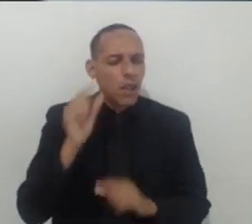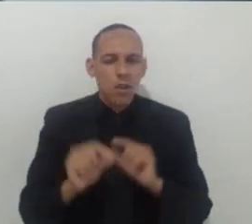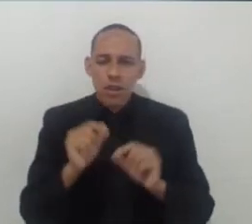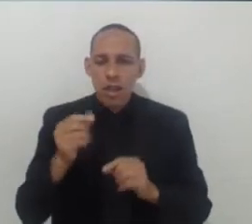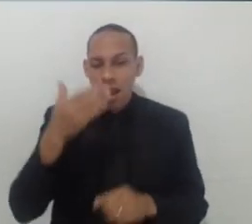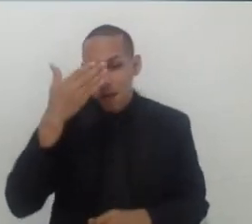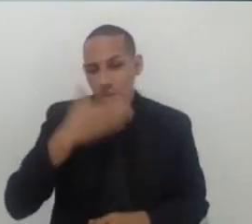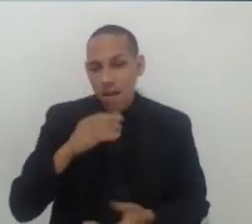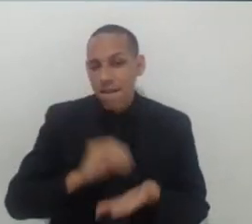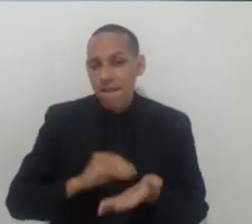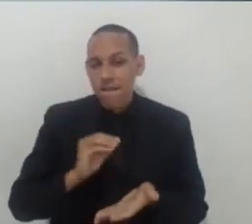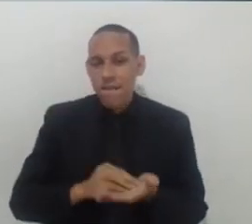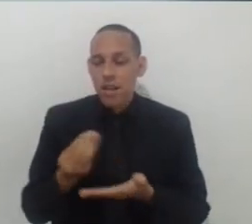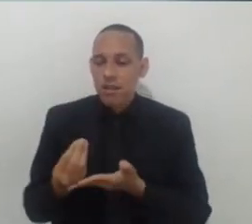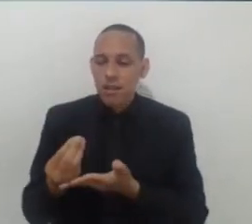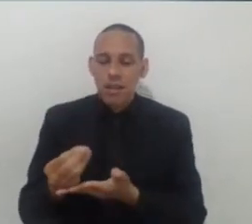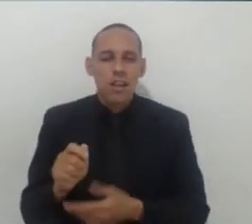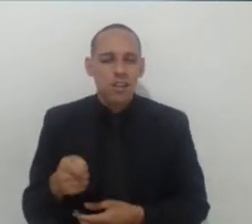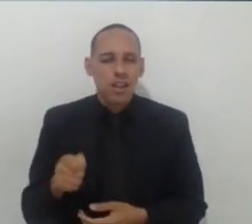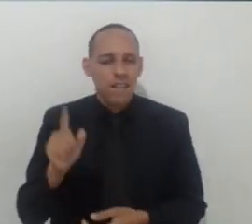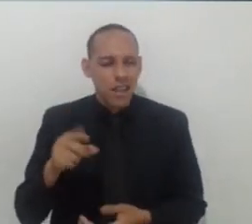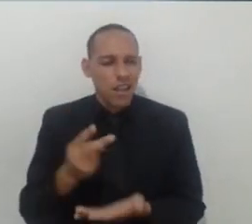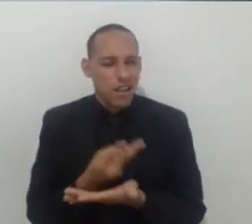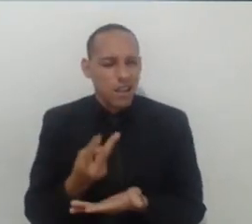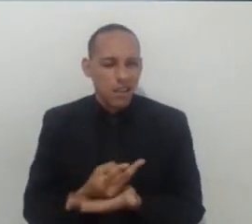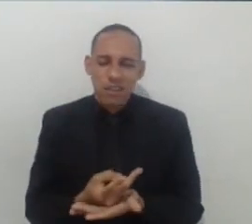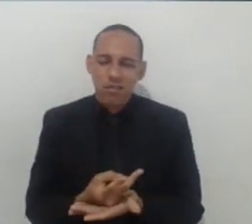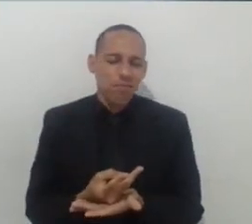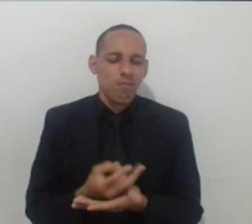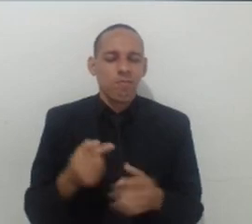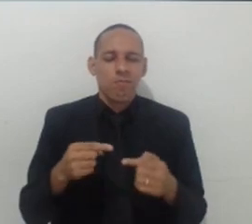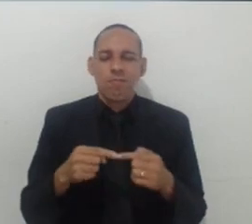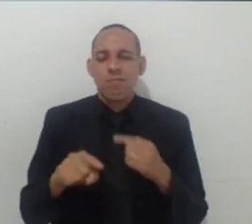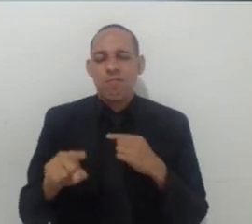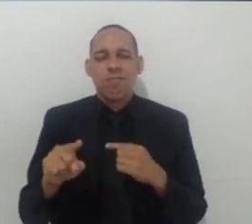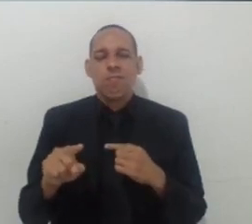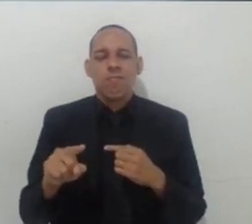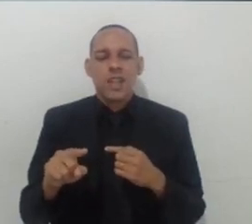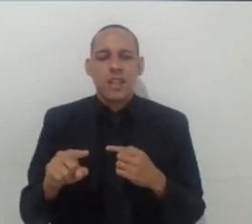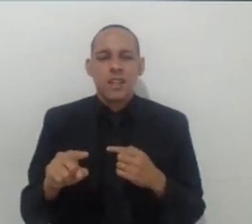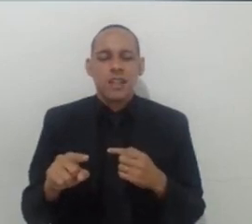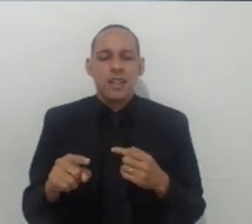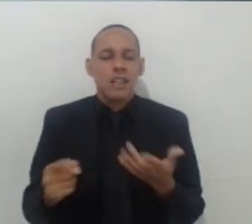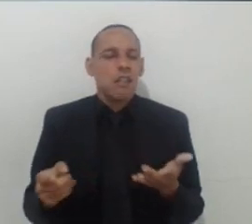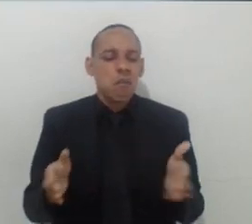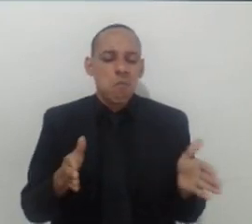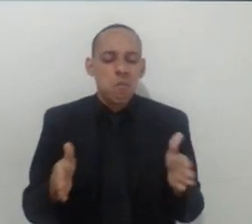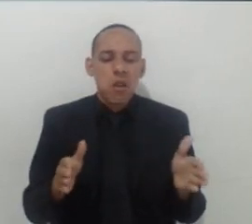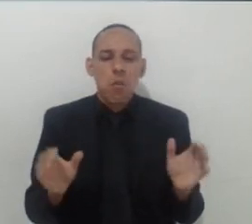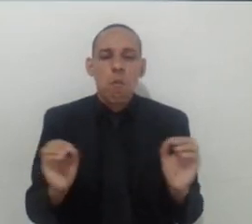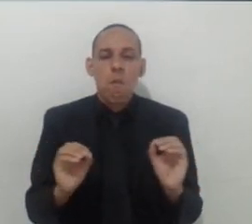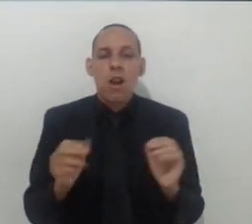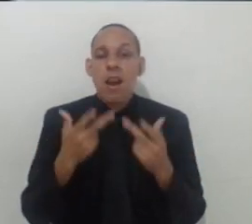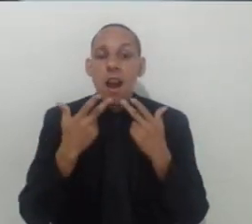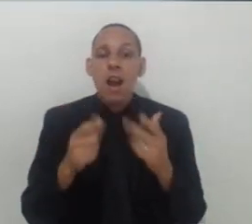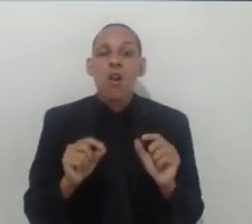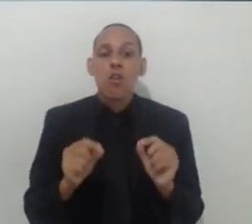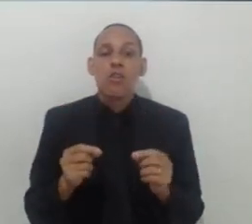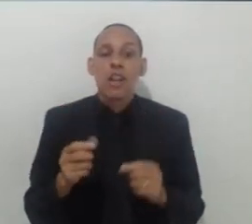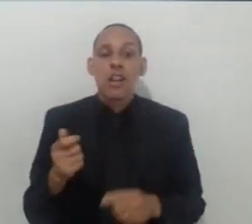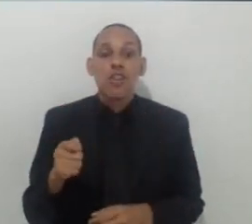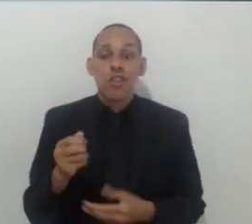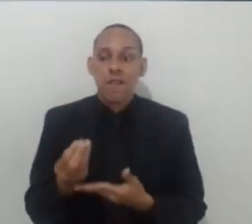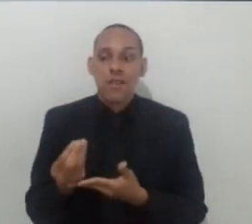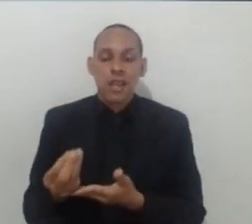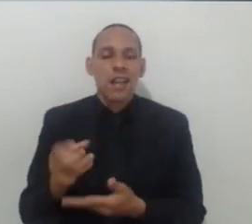da chave constitui erro de fato. Em nenhum momento se fala da efetiva entrega. Está